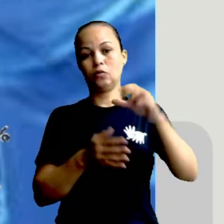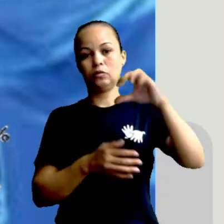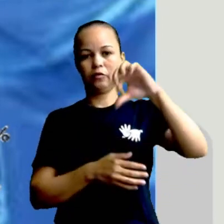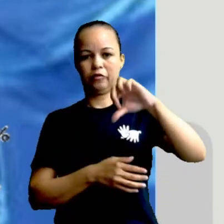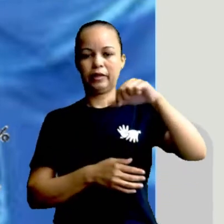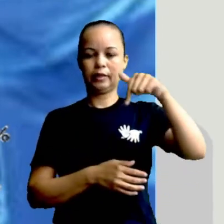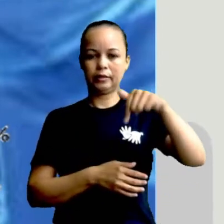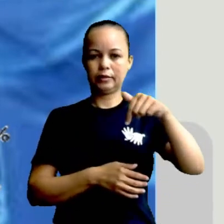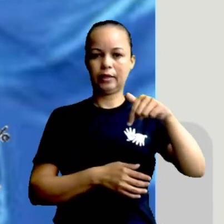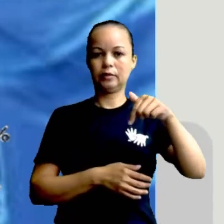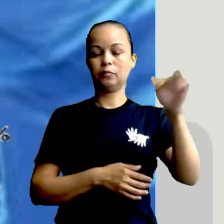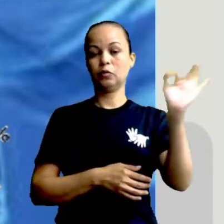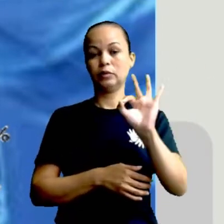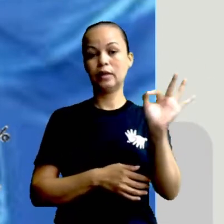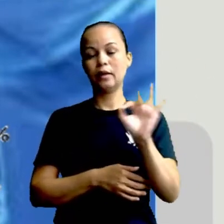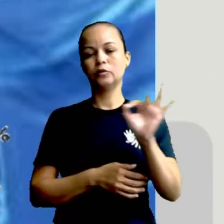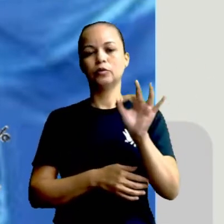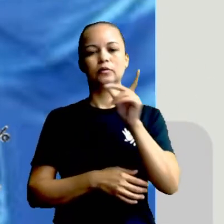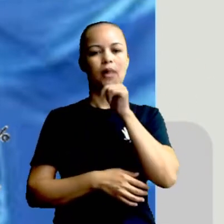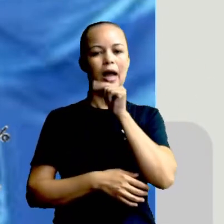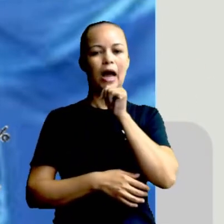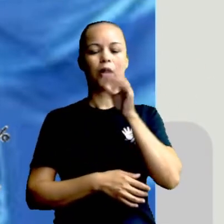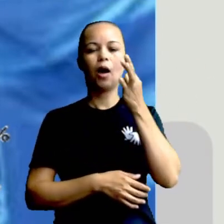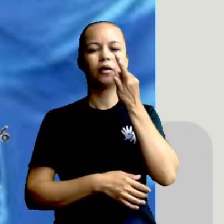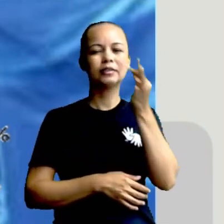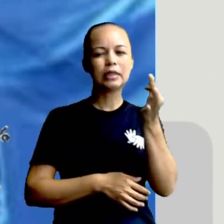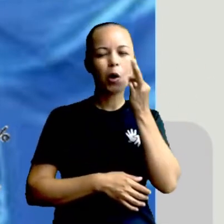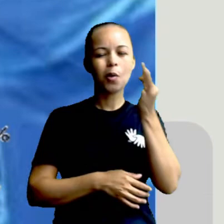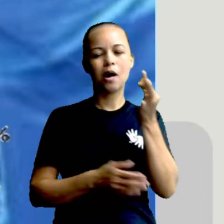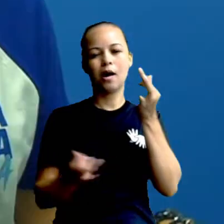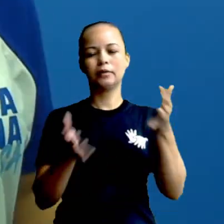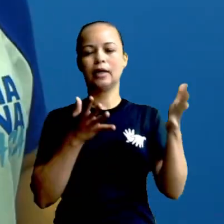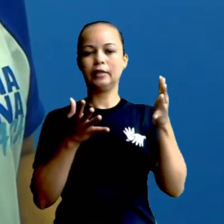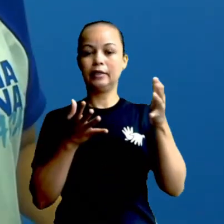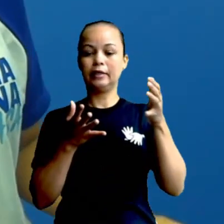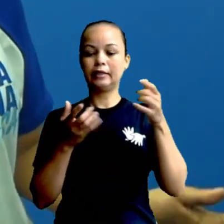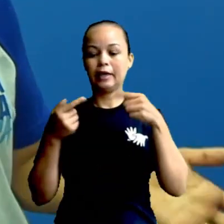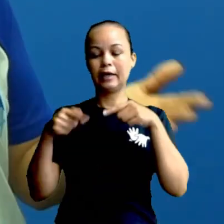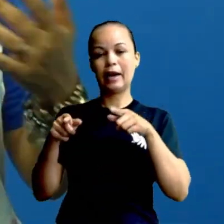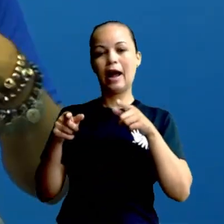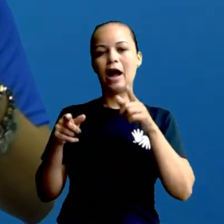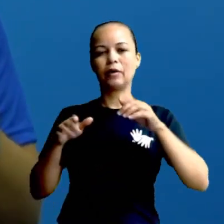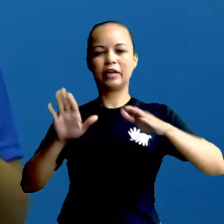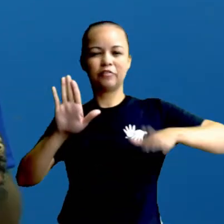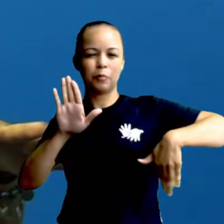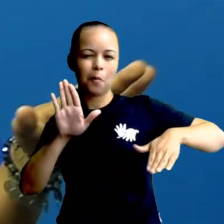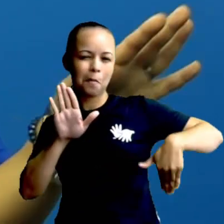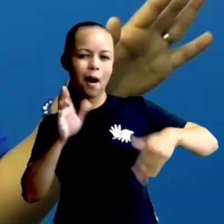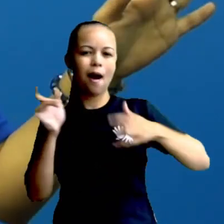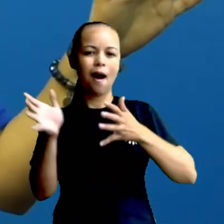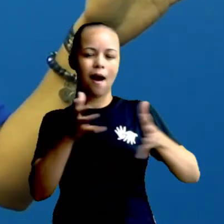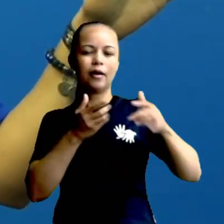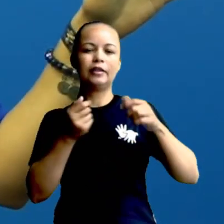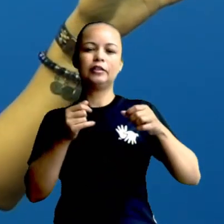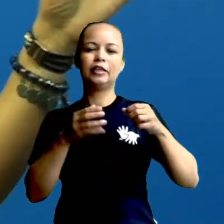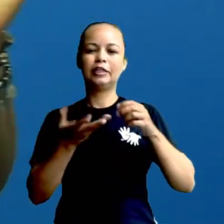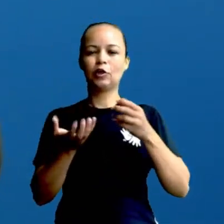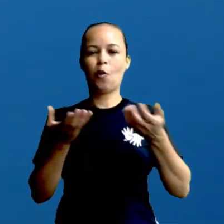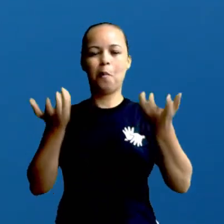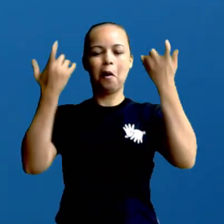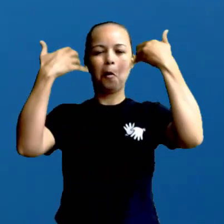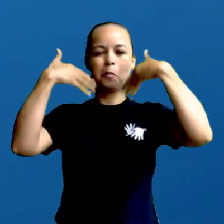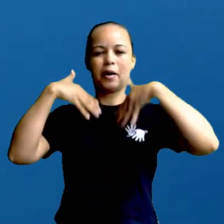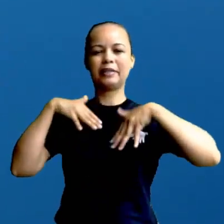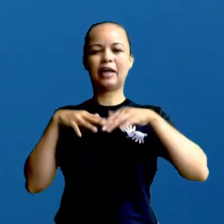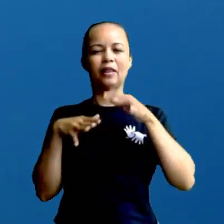97% da água que nós temos é água salgada, que não é aquela águazinha que a gente vai lá pro mar, né? Toma um banho e sai